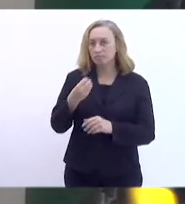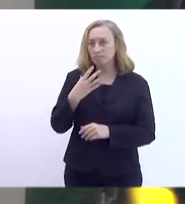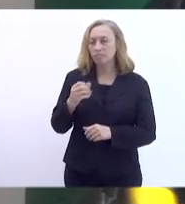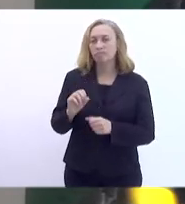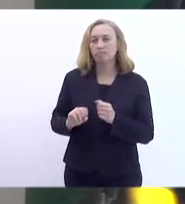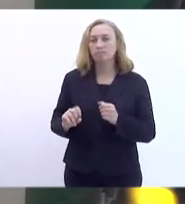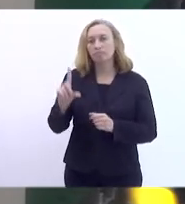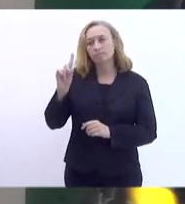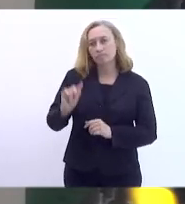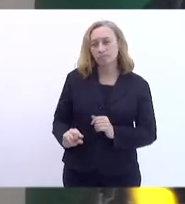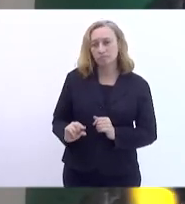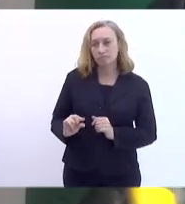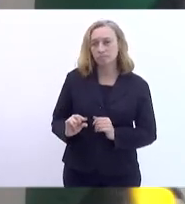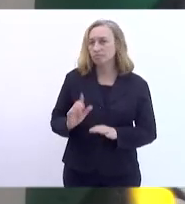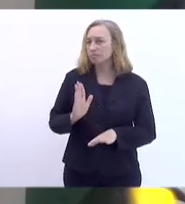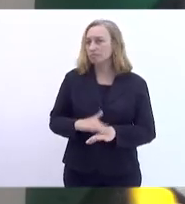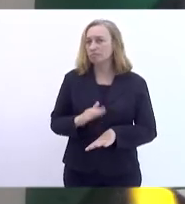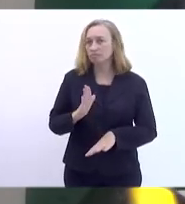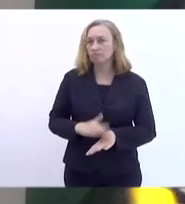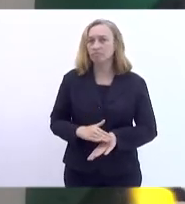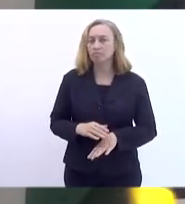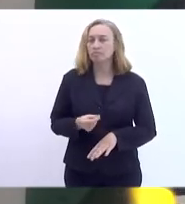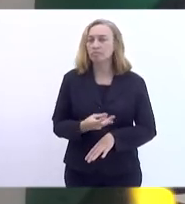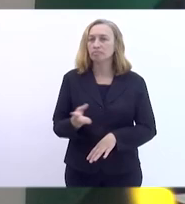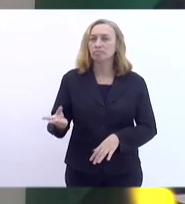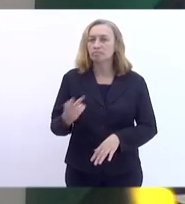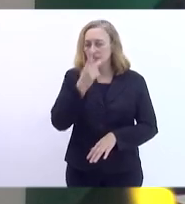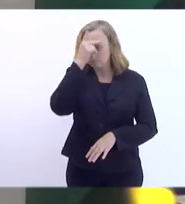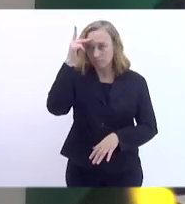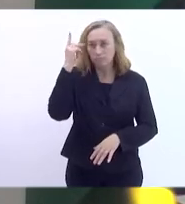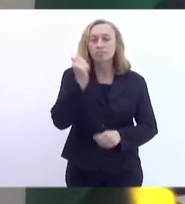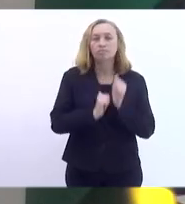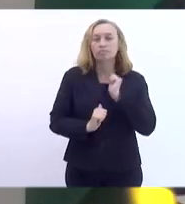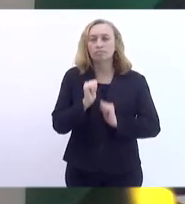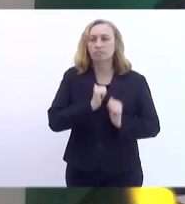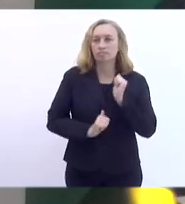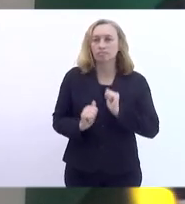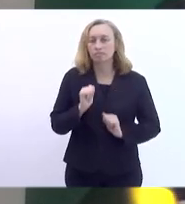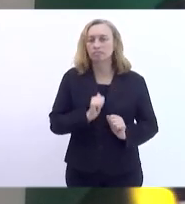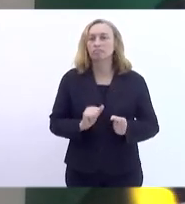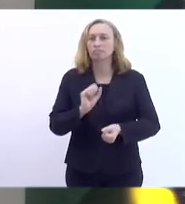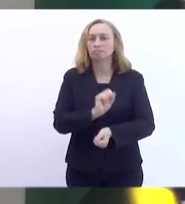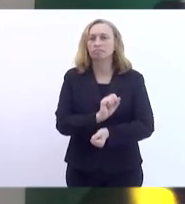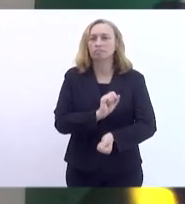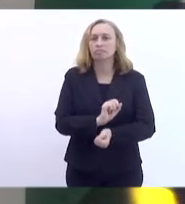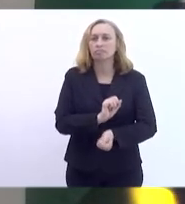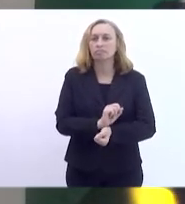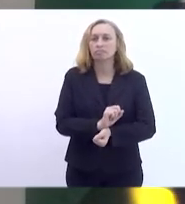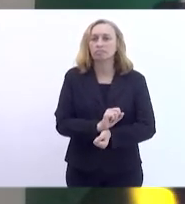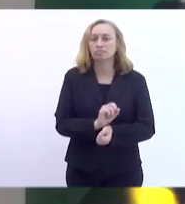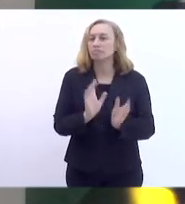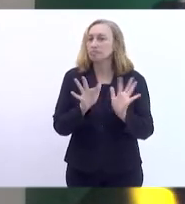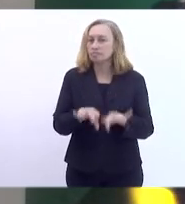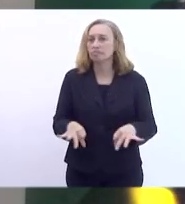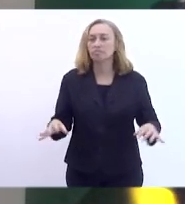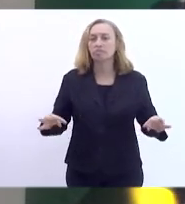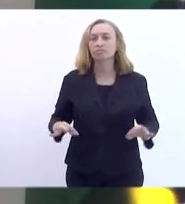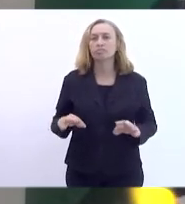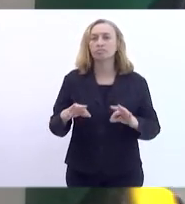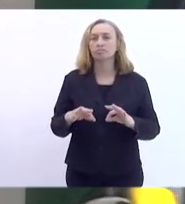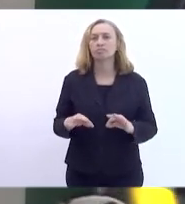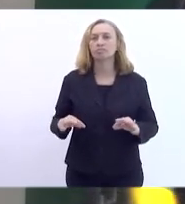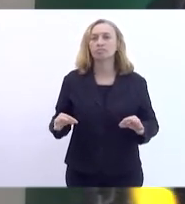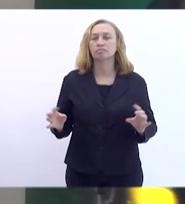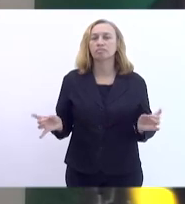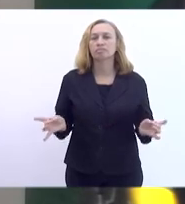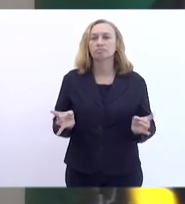diminui ainda mais essa esse quantitativo de pessoas ansiosas e aguardando e dá um desfecho para o próprio